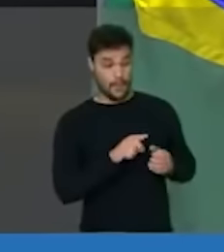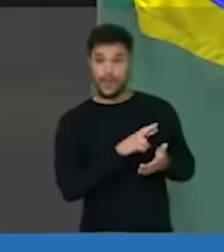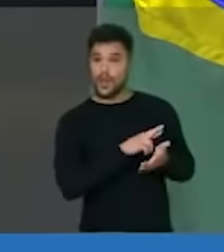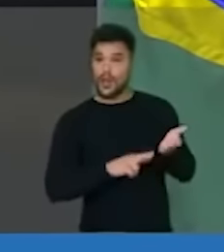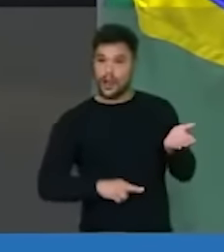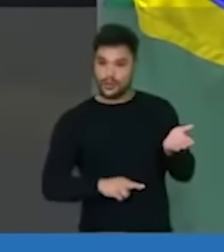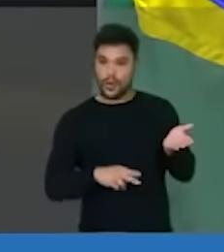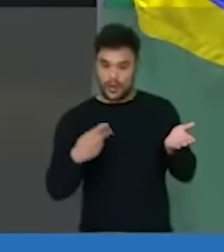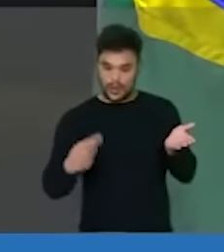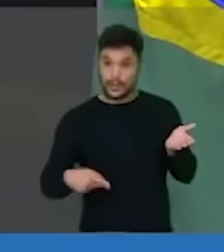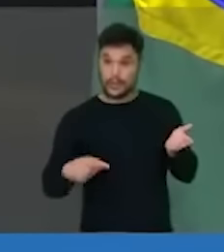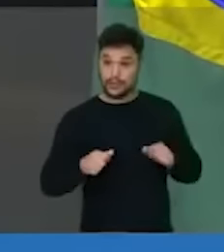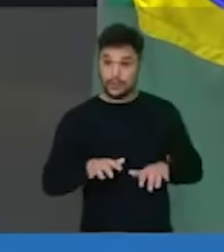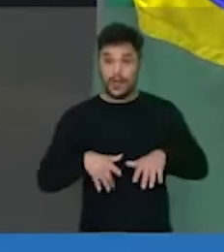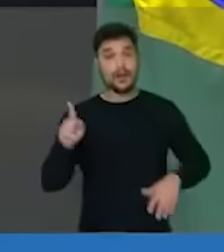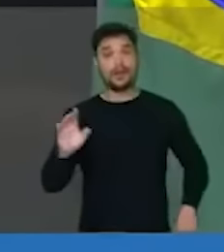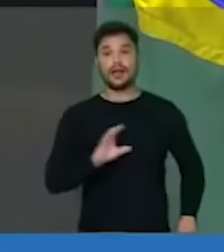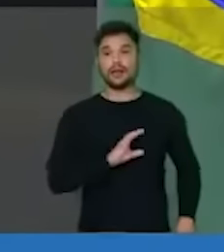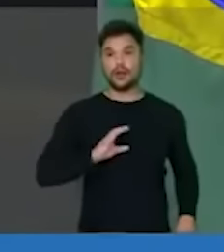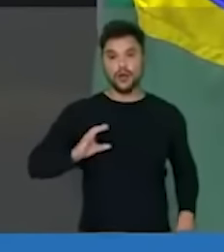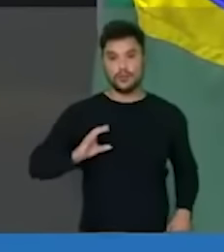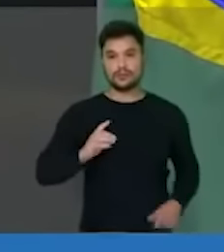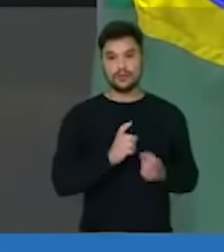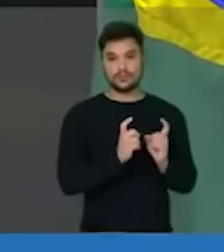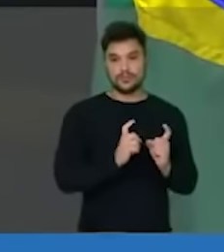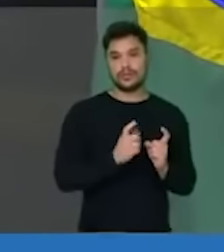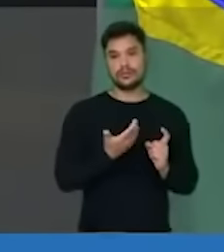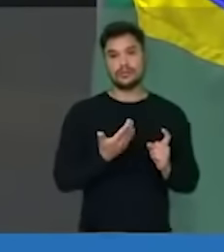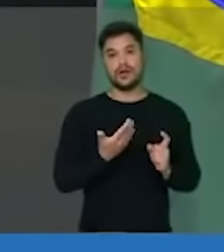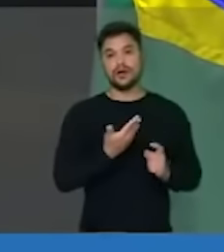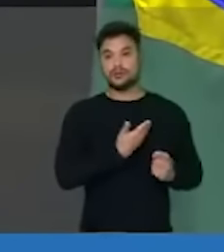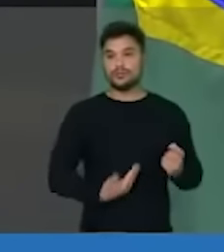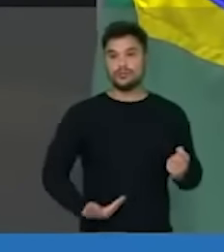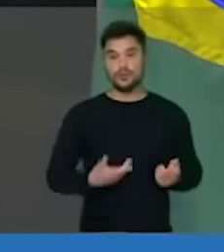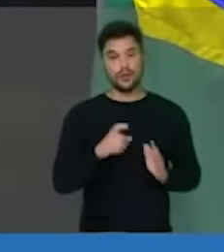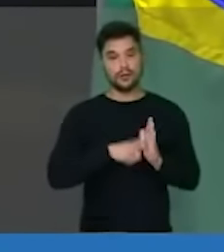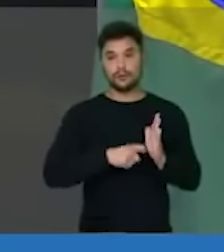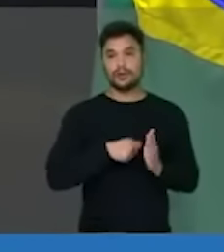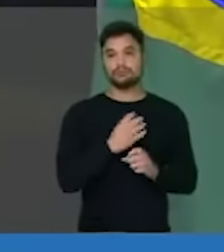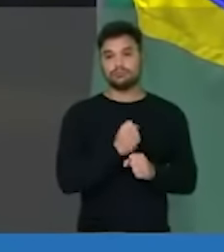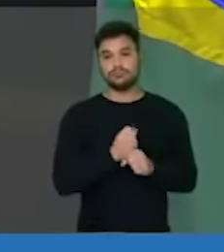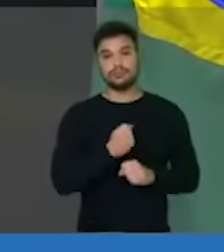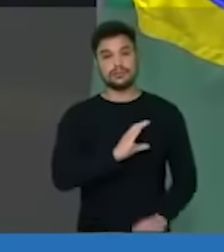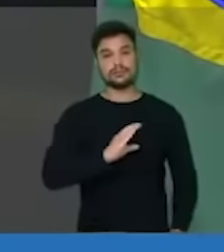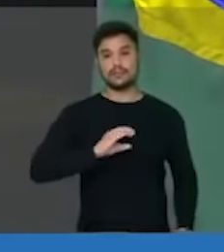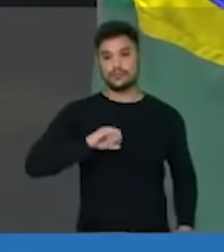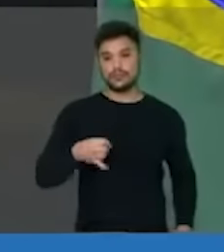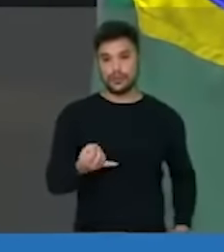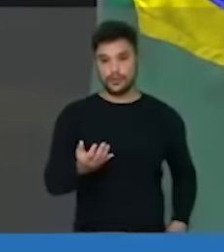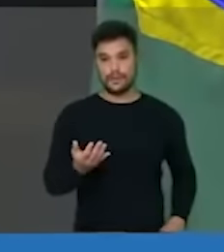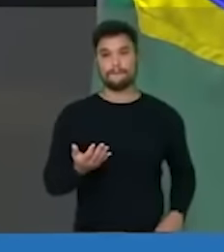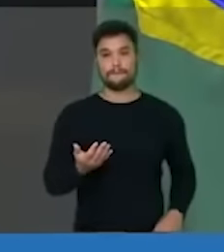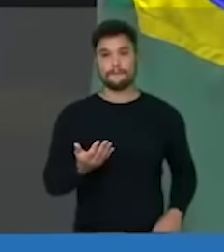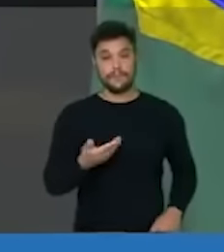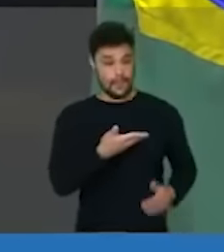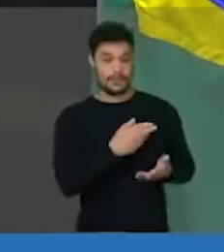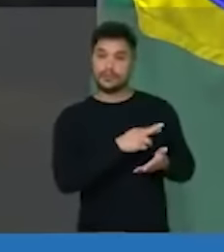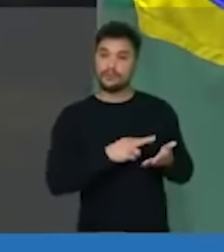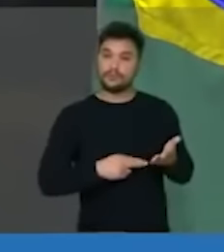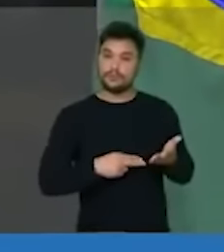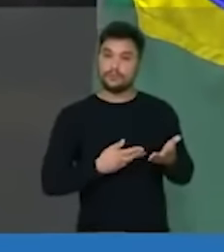de plenário pelas comissões de Administração, Serviço Público, Finanças, Tributação, de Constituição e Justiça e Cidadania, esse projeto de